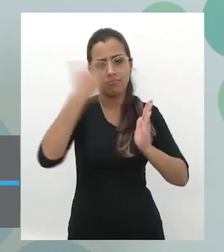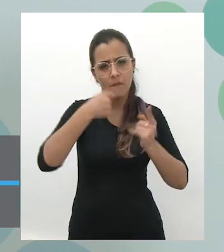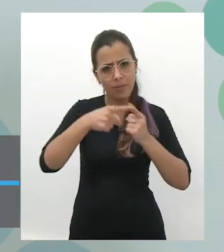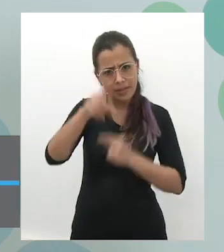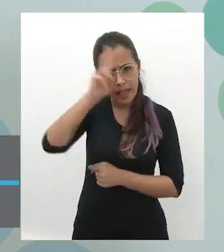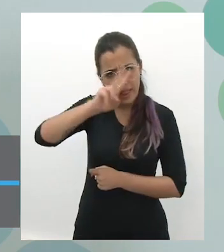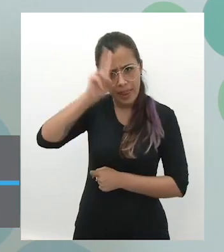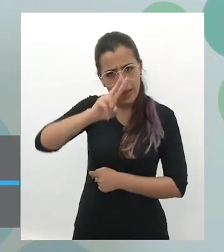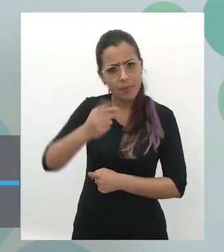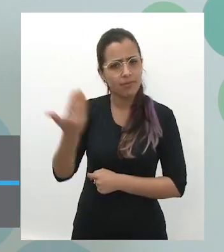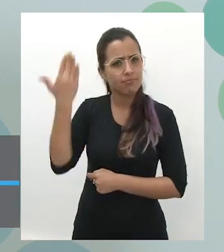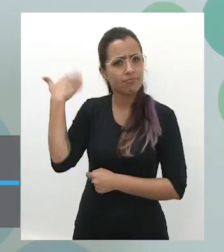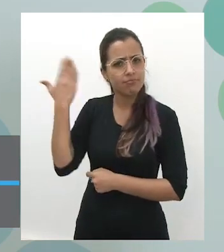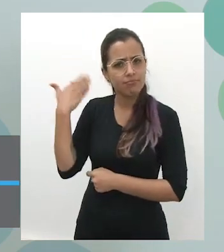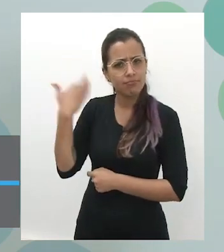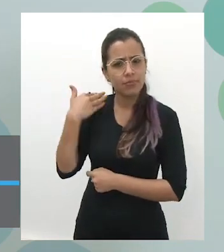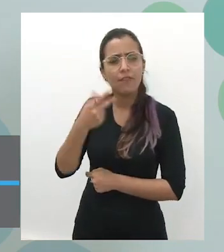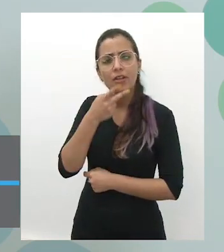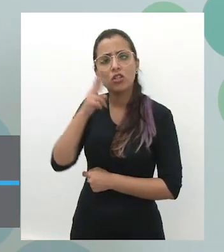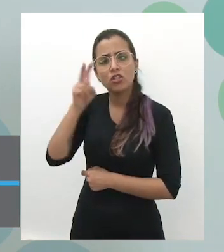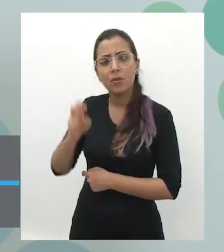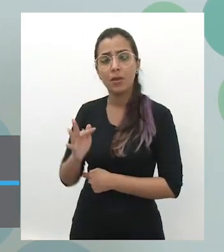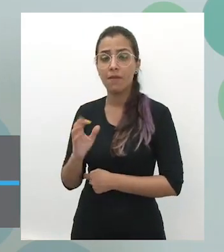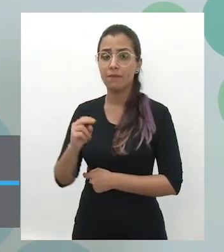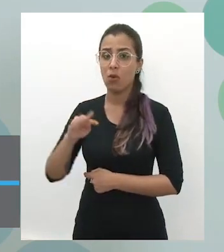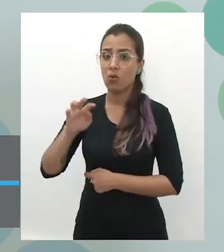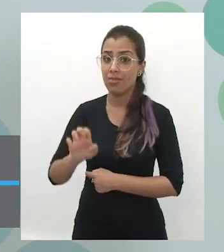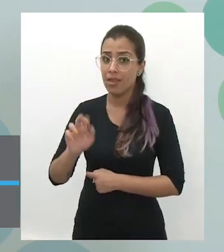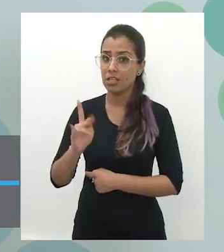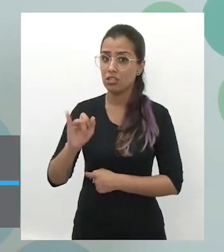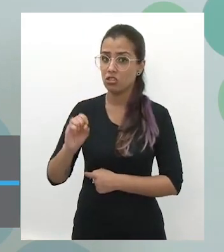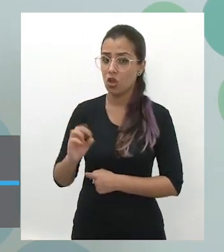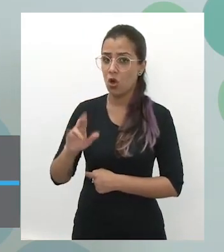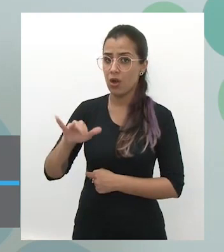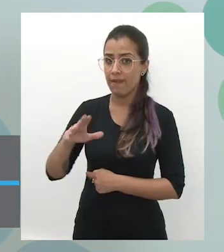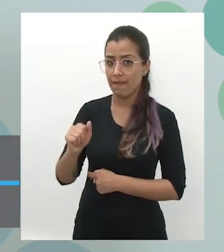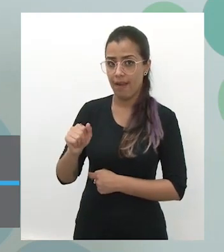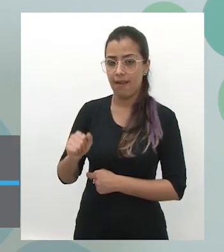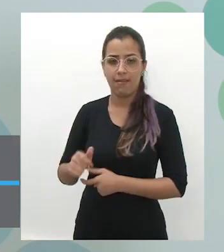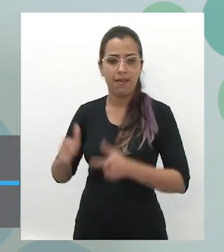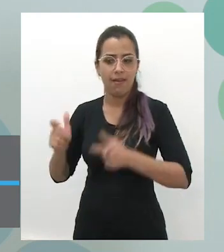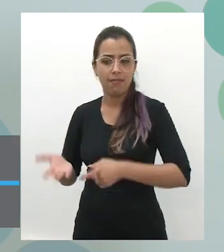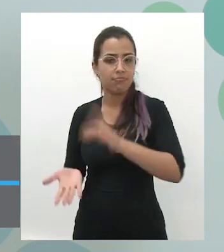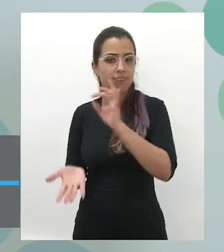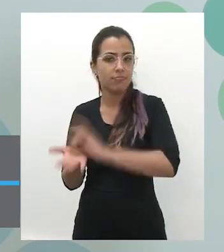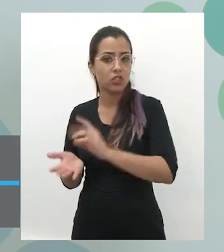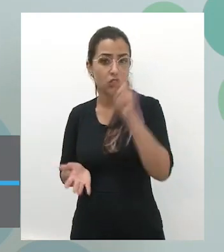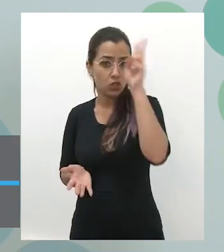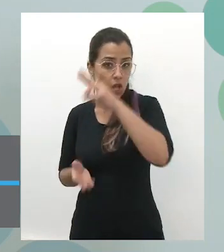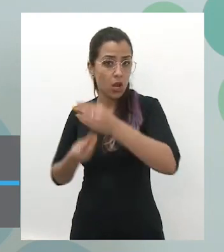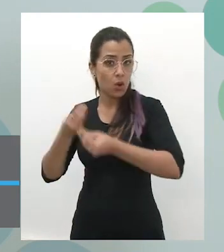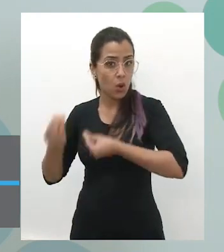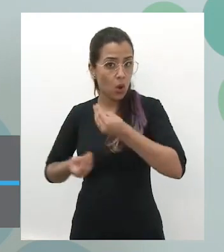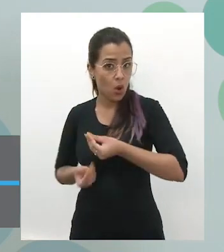no comecinho que nós falamos sobre fonte histórica? Então, a história ela se baseia através de fontes, documentos, objetos que